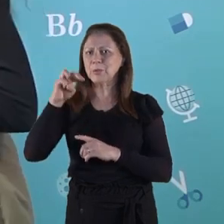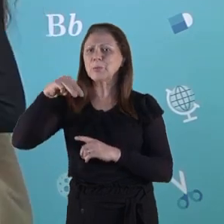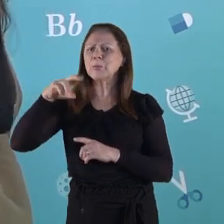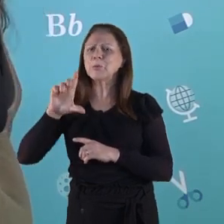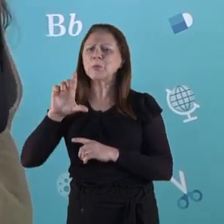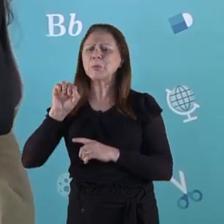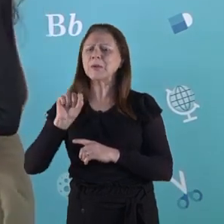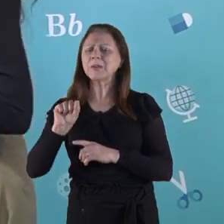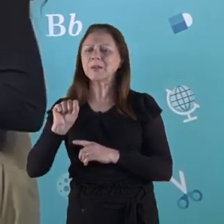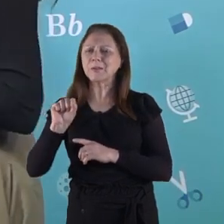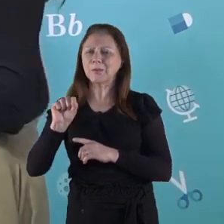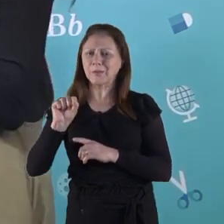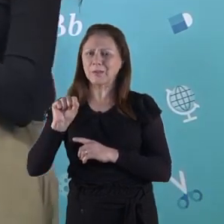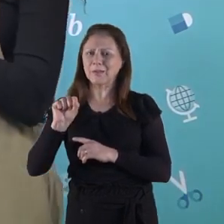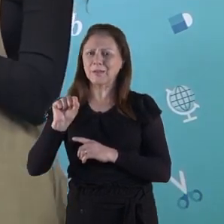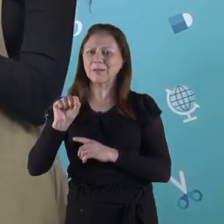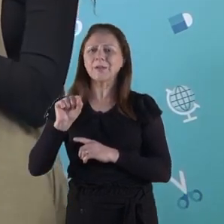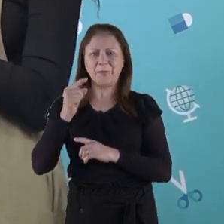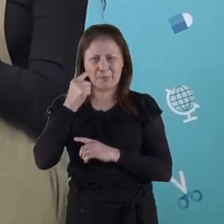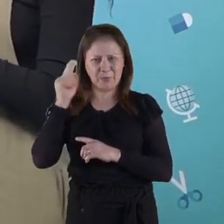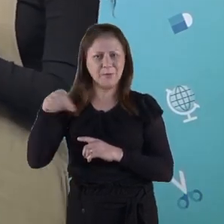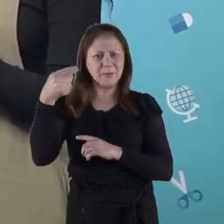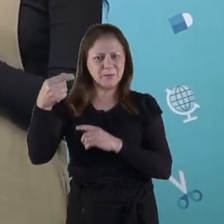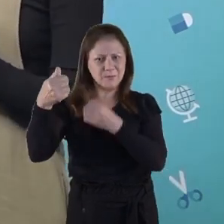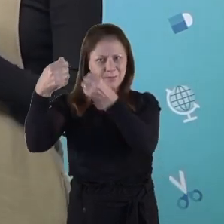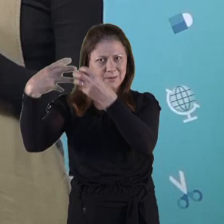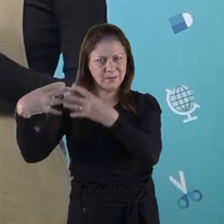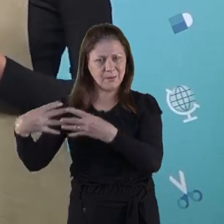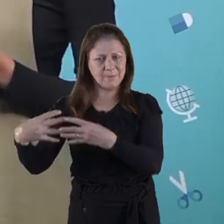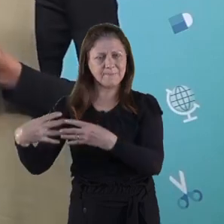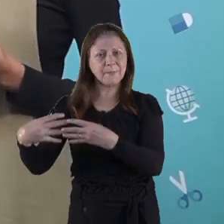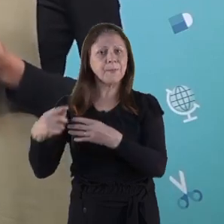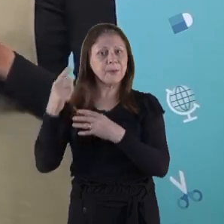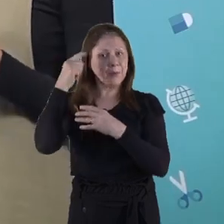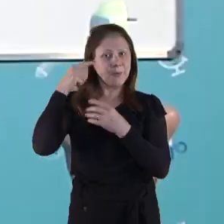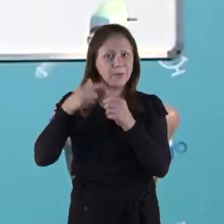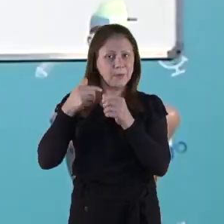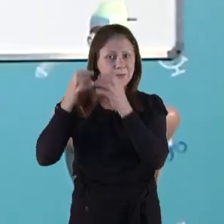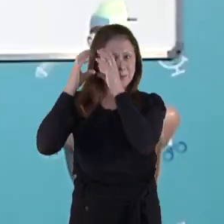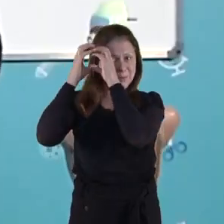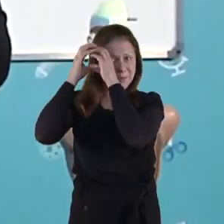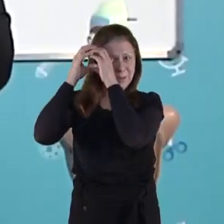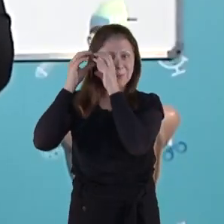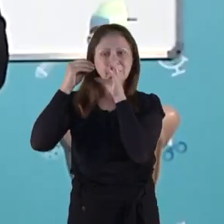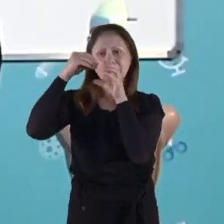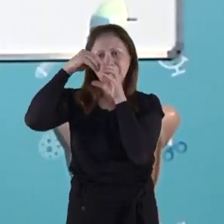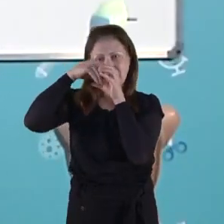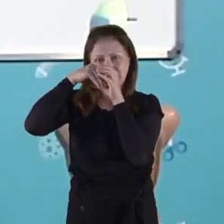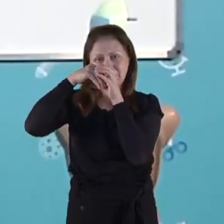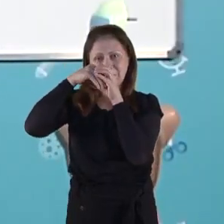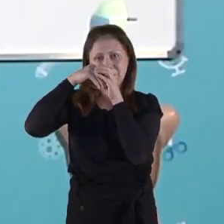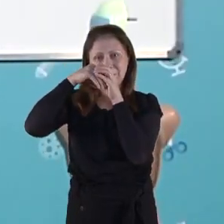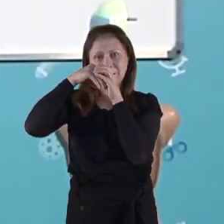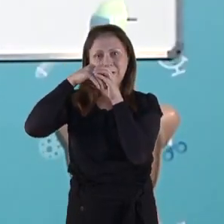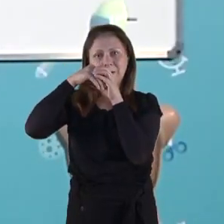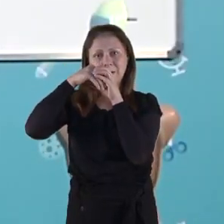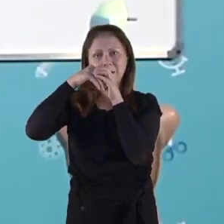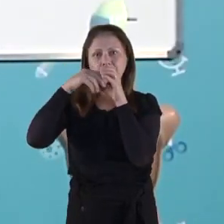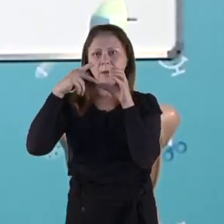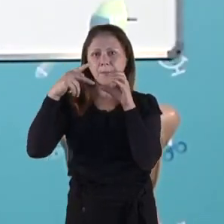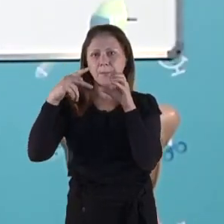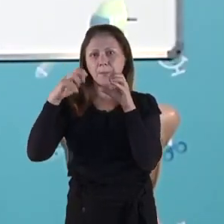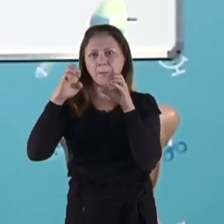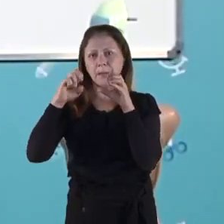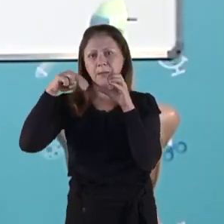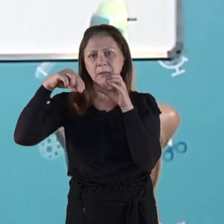então espera um pouquinho. Vamos começar vendo as glândulas que estão nessa região cerebral. Aqui dentro do cérebro, nessa região, a gente tem a